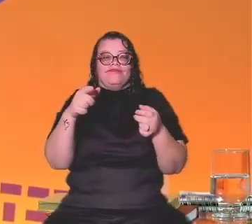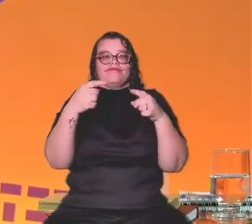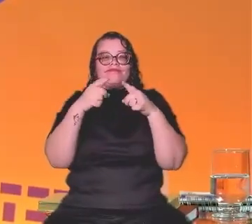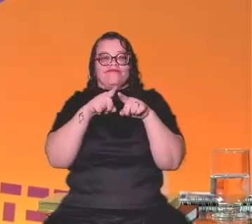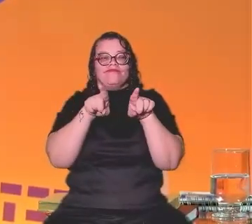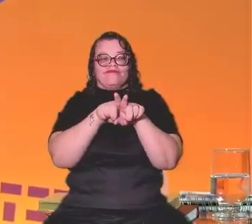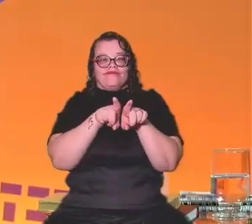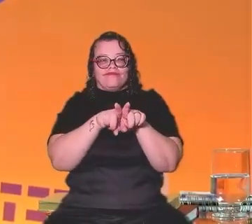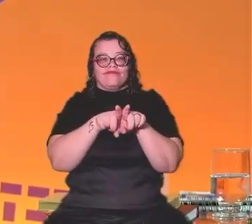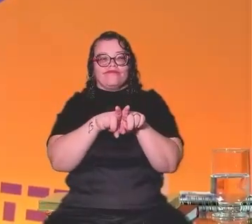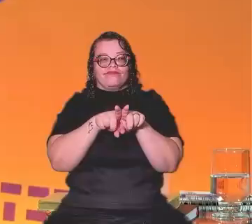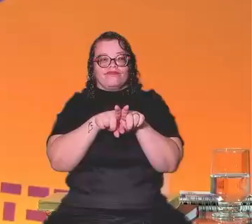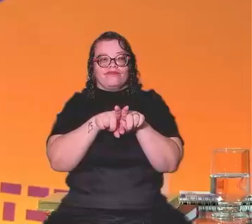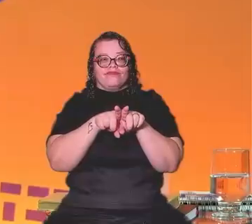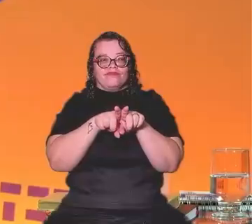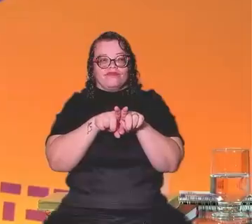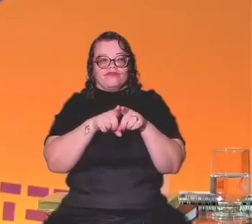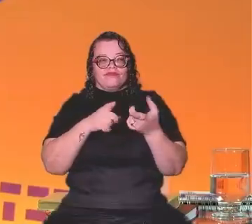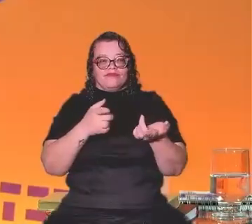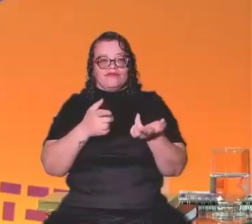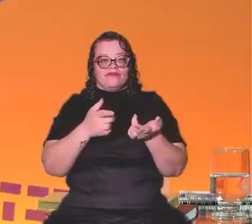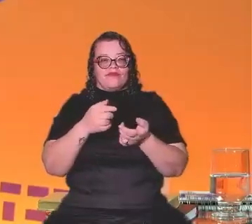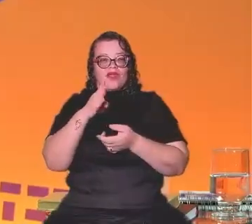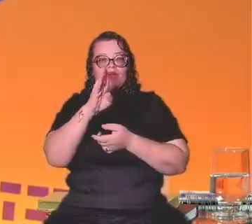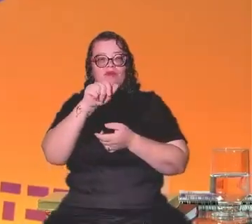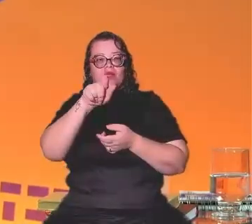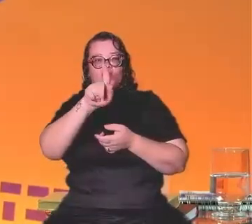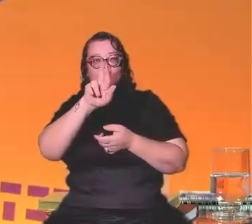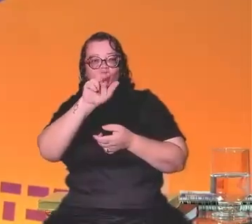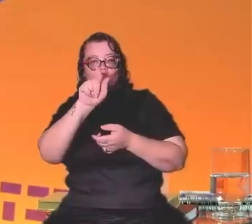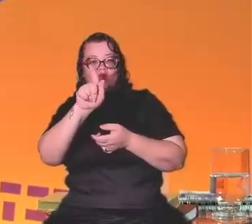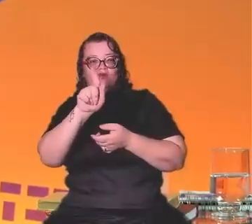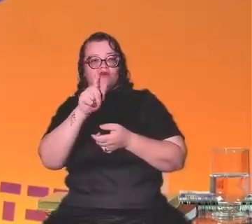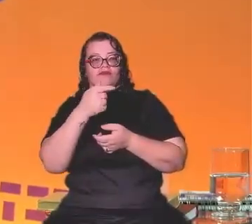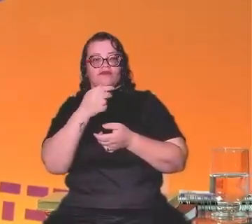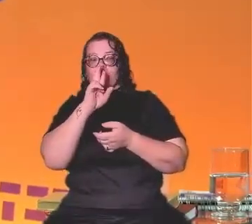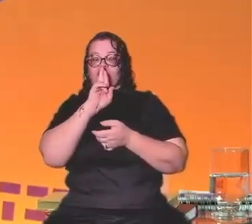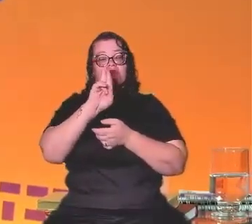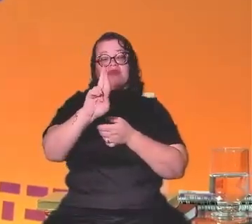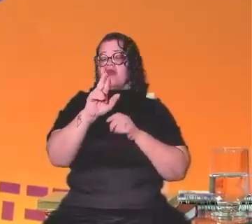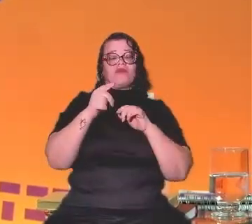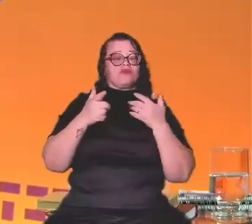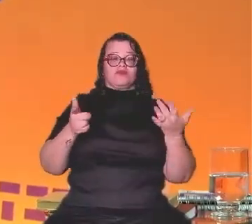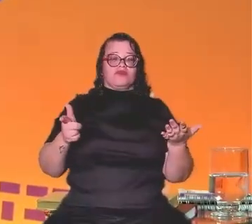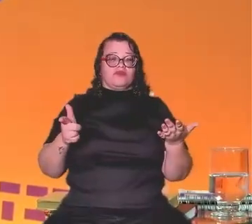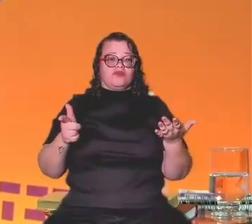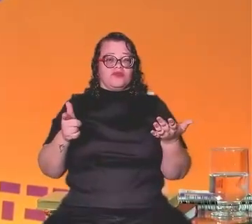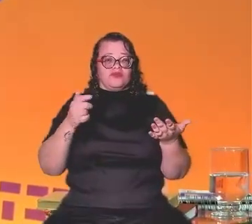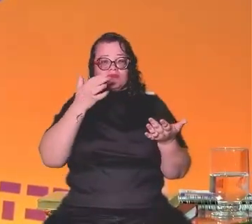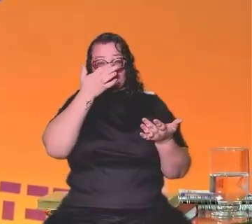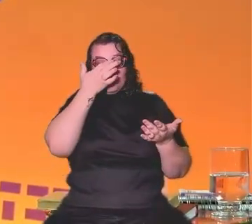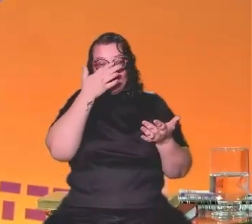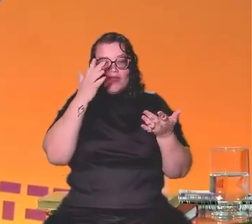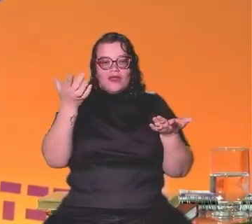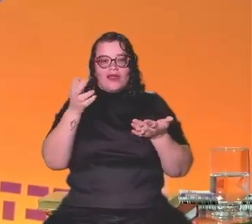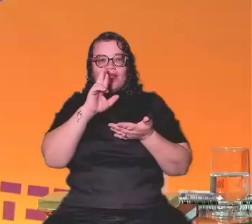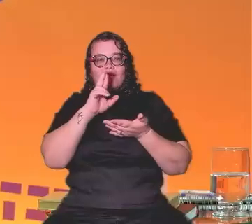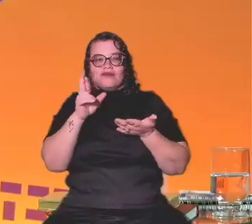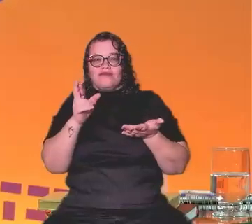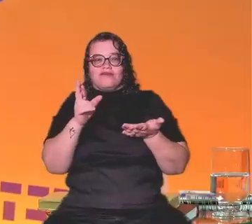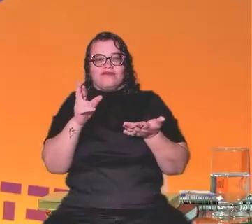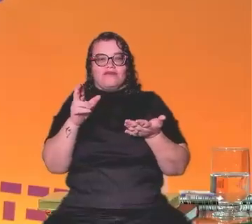cometidos. O Guandu não responde, estou finalizando, o Guandu não responde a